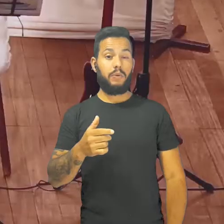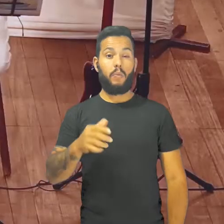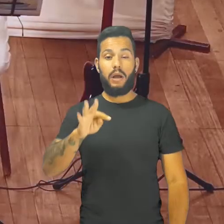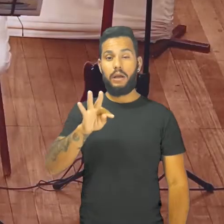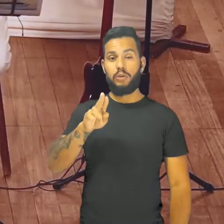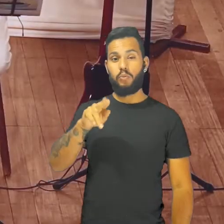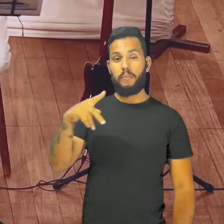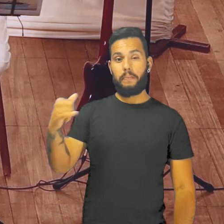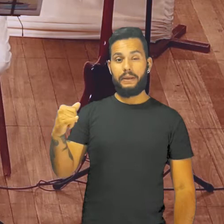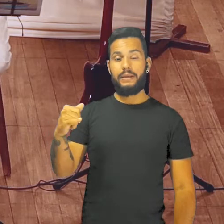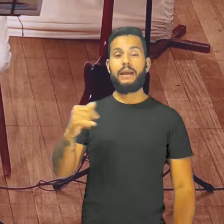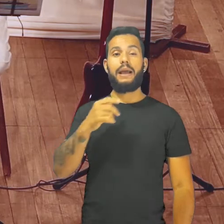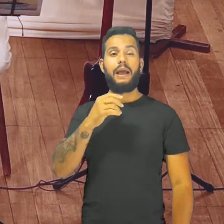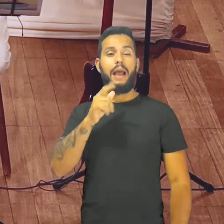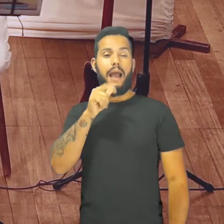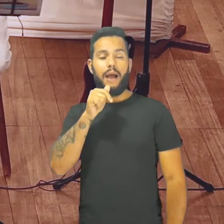ir!